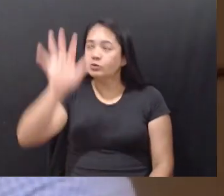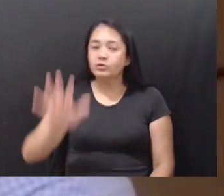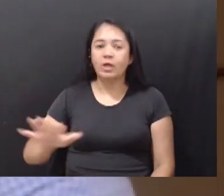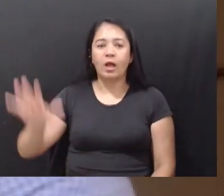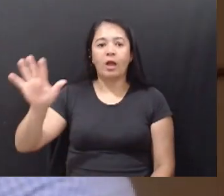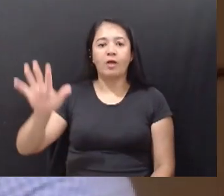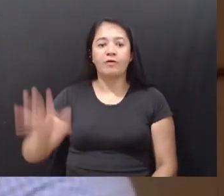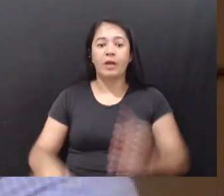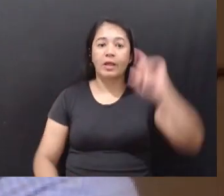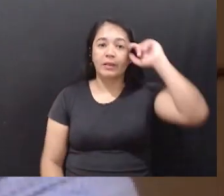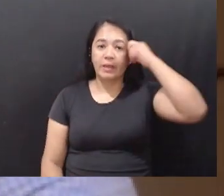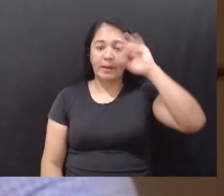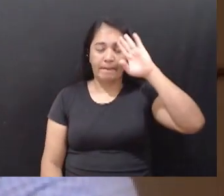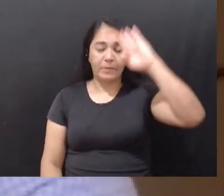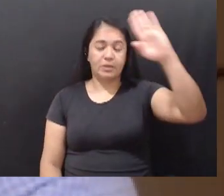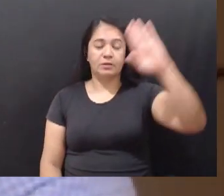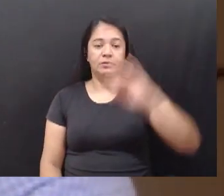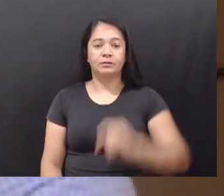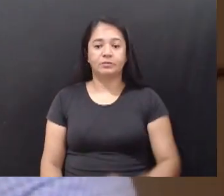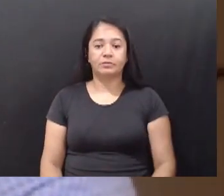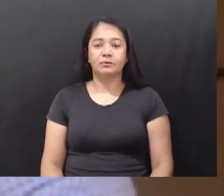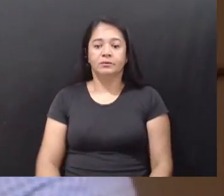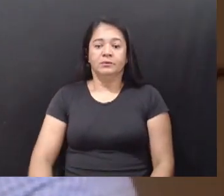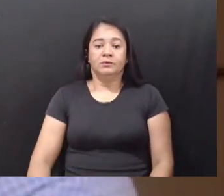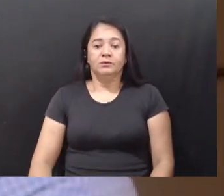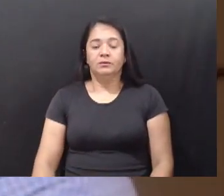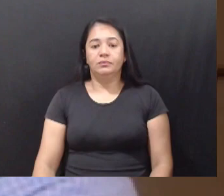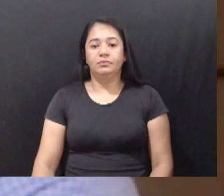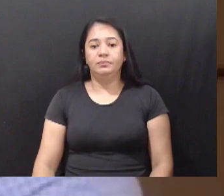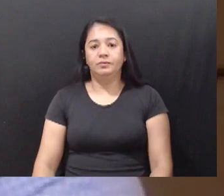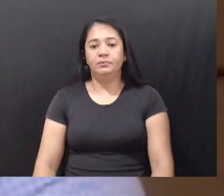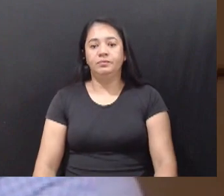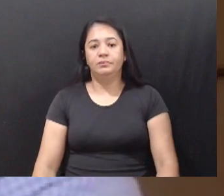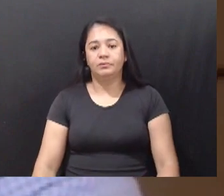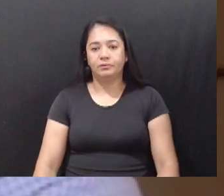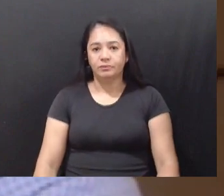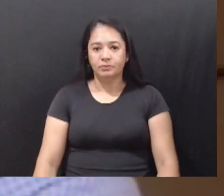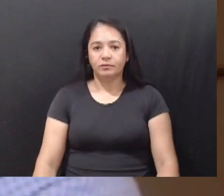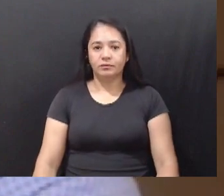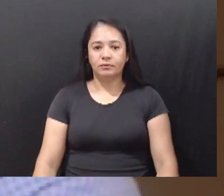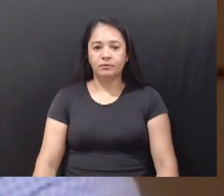população oriunda da África, população negra principalmente?